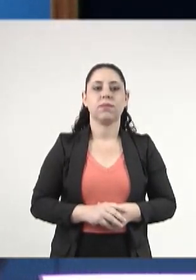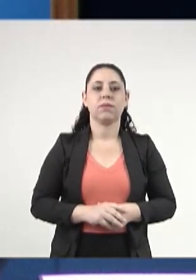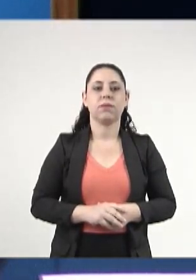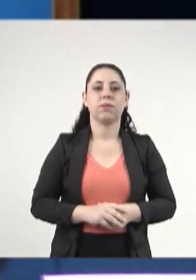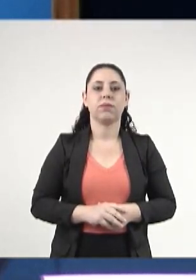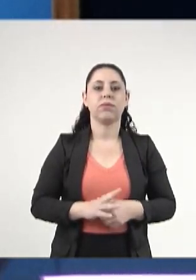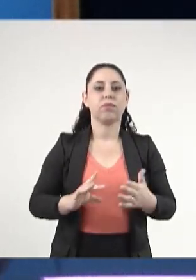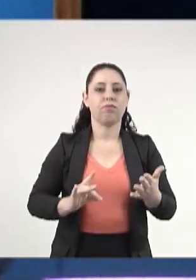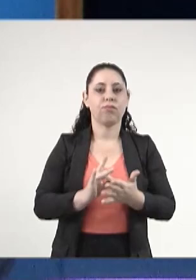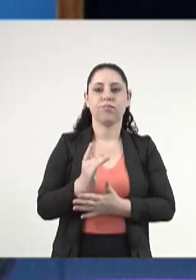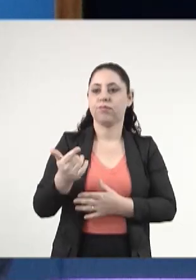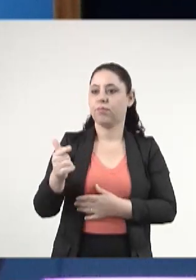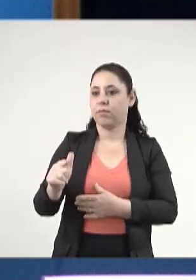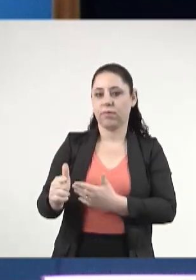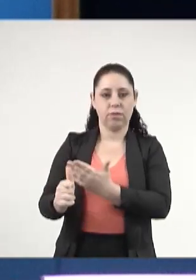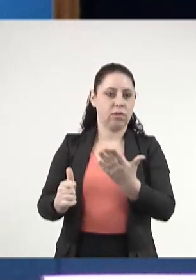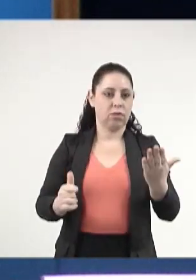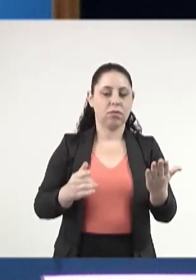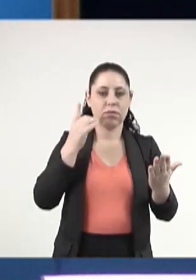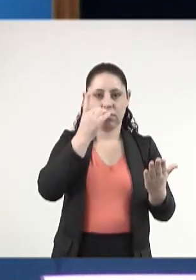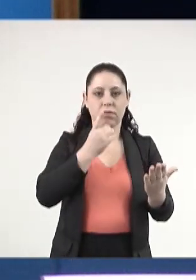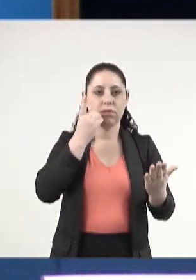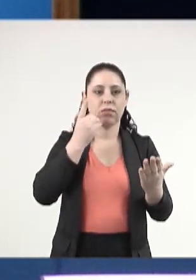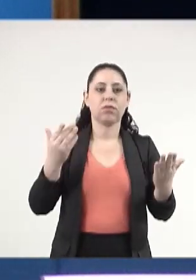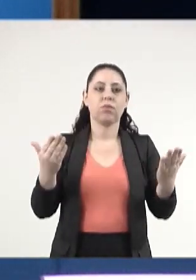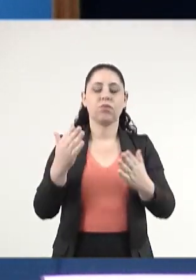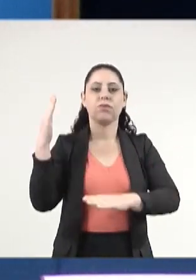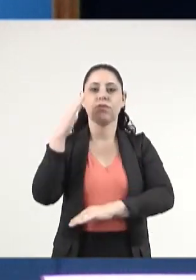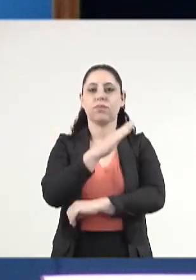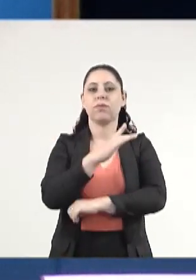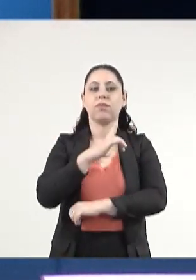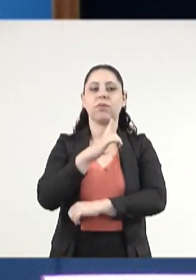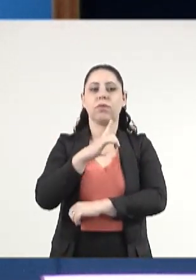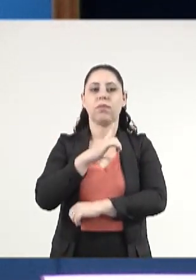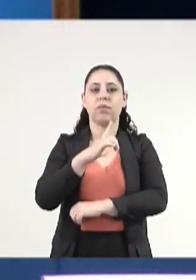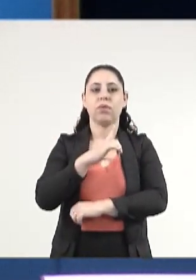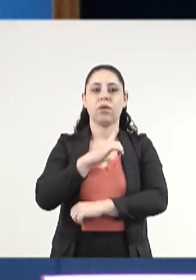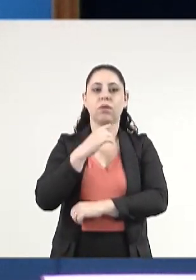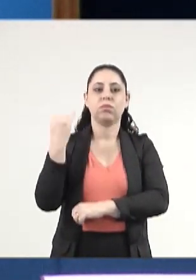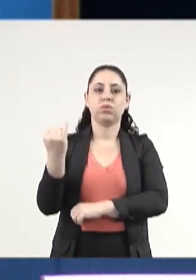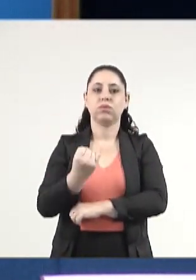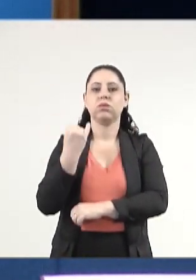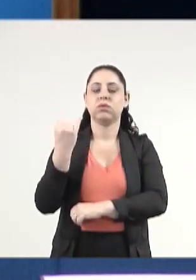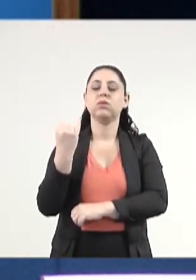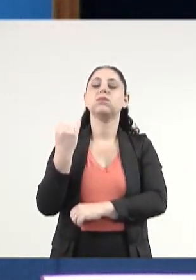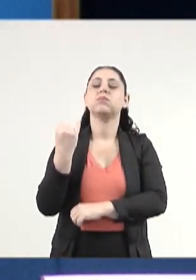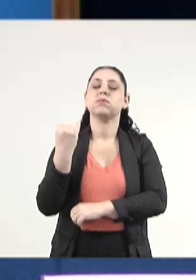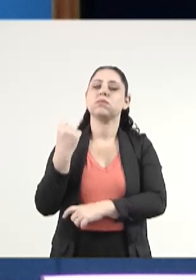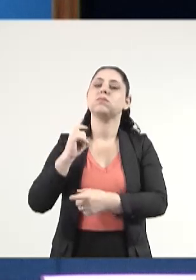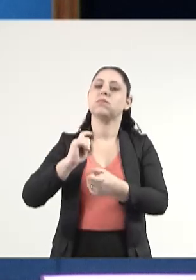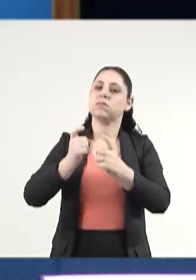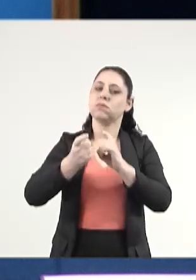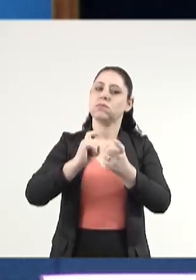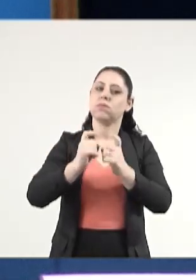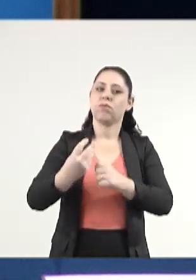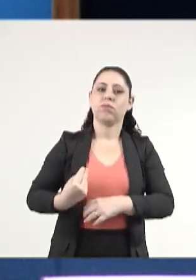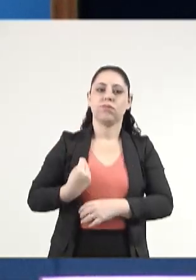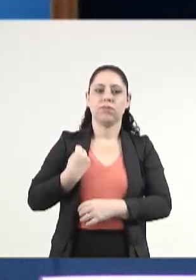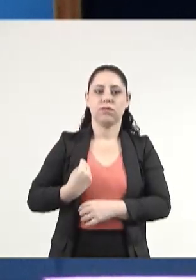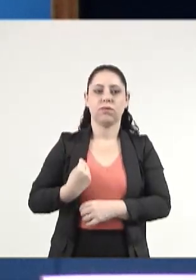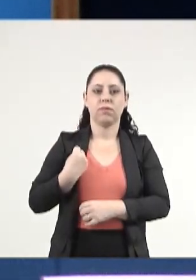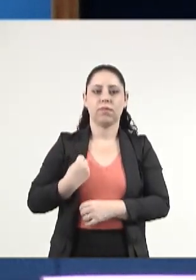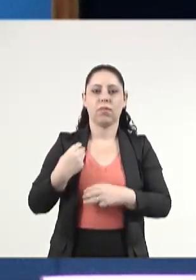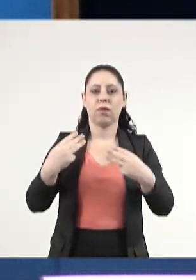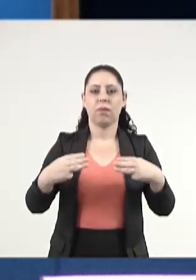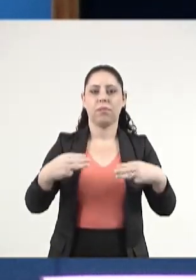Queria registrar mais uma vez aos senhores deputados que hoje à tarde nós teremos importante reunião com a presença